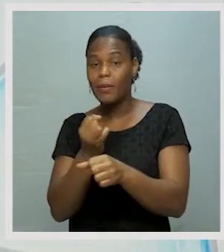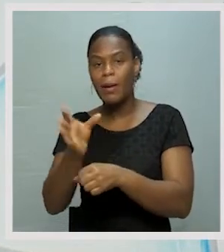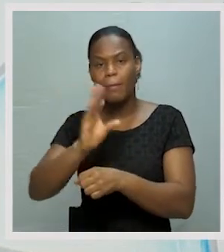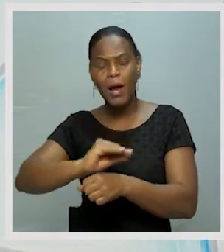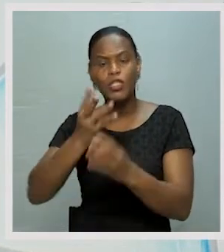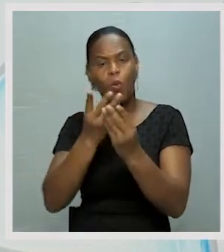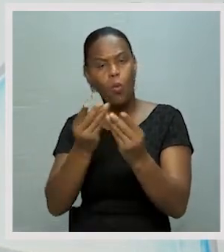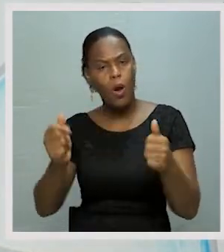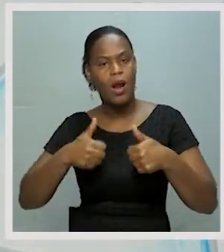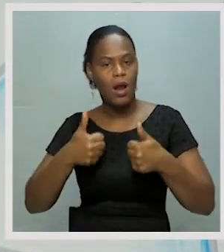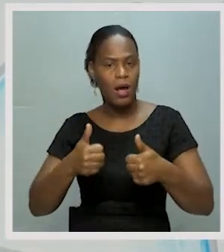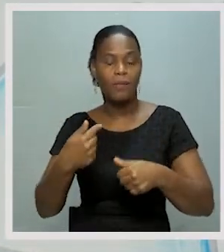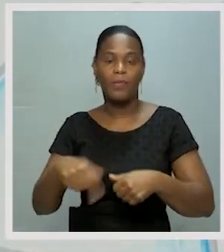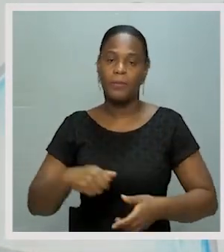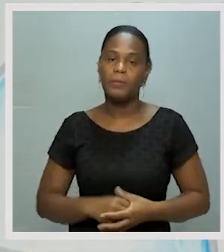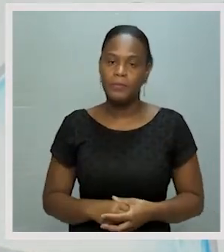qualificado.